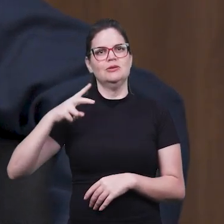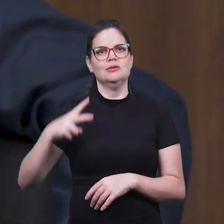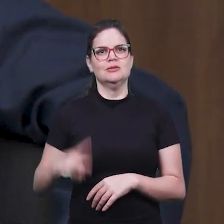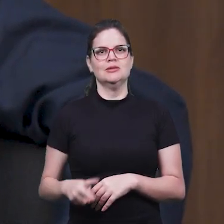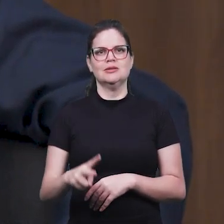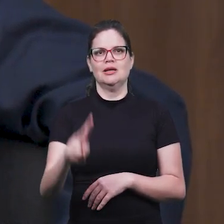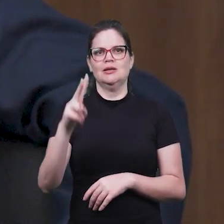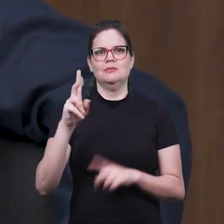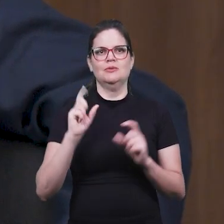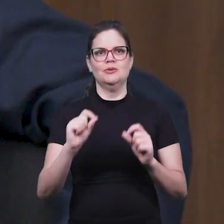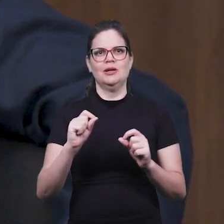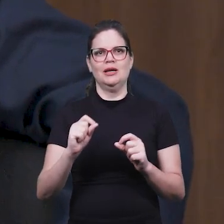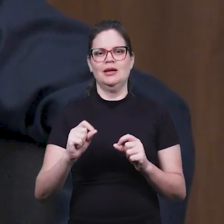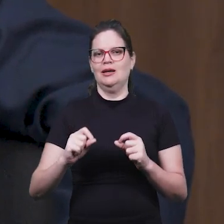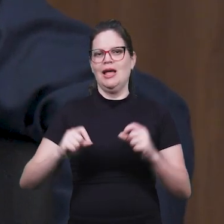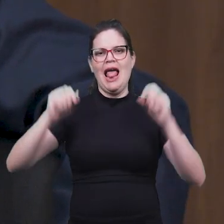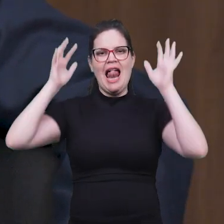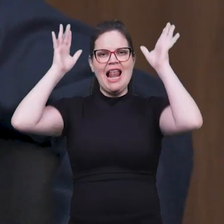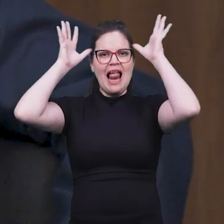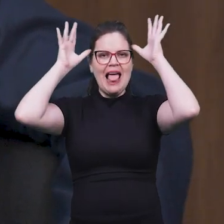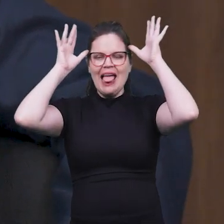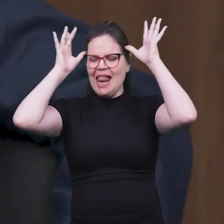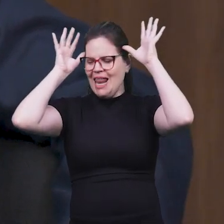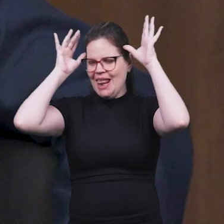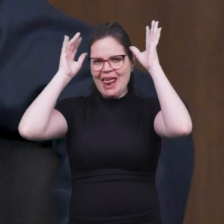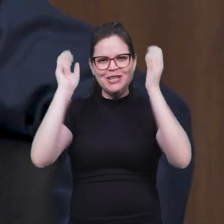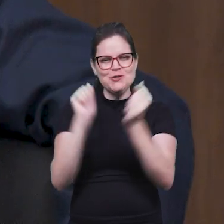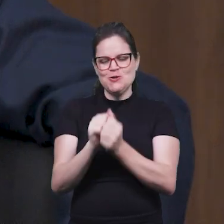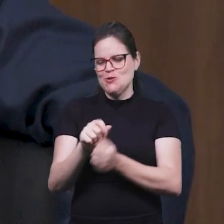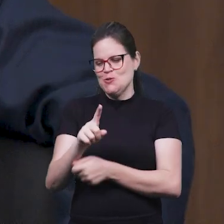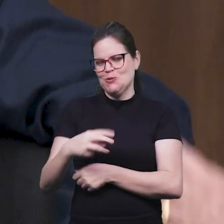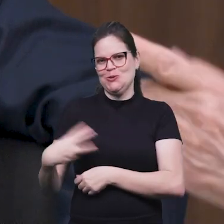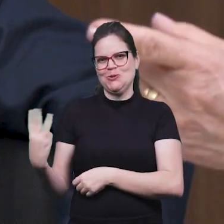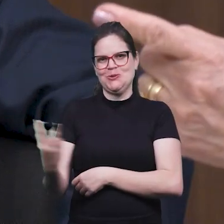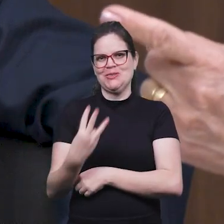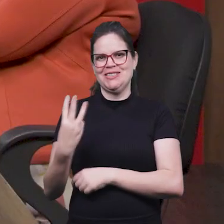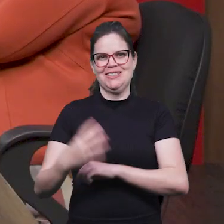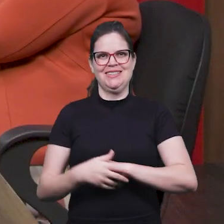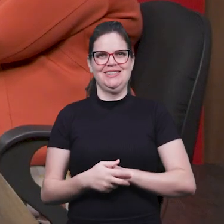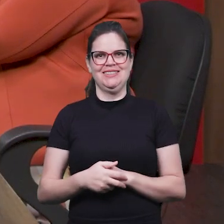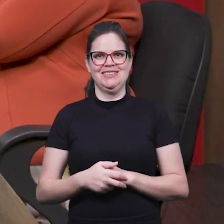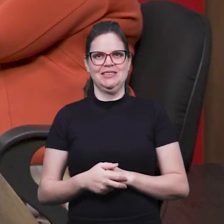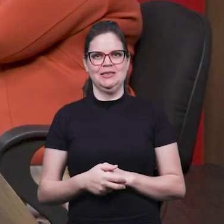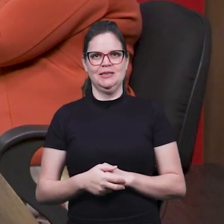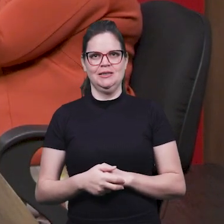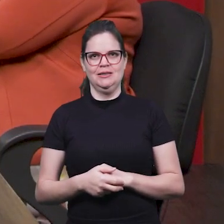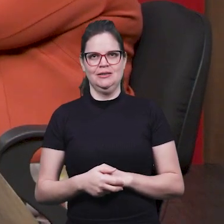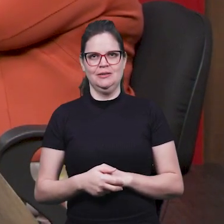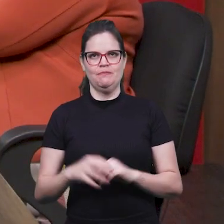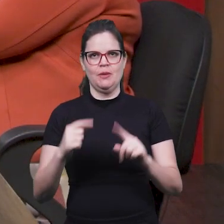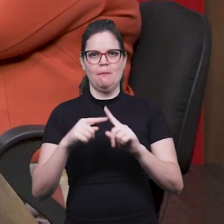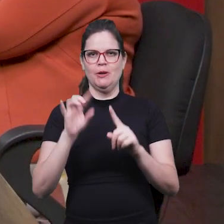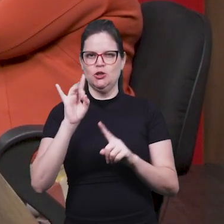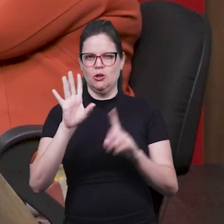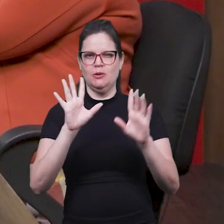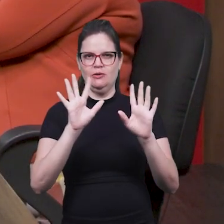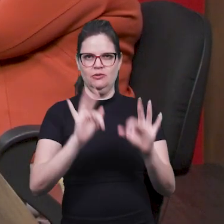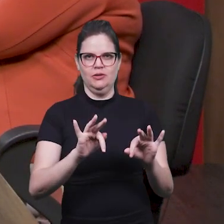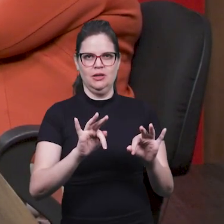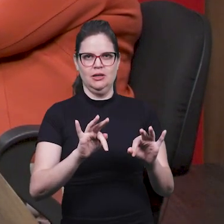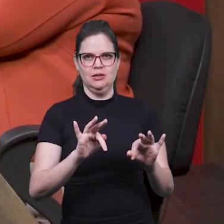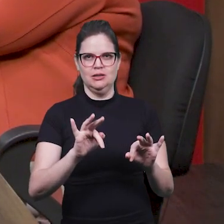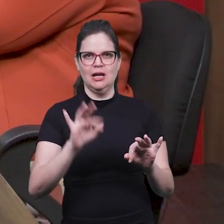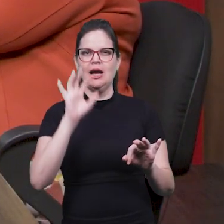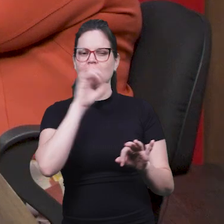fiz muita bagunça com elas. Muita. Mas só terminando aqui, que ela fez uma pergunta, como eu cheguei no tribunal.